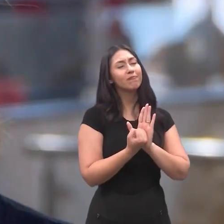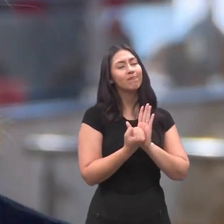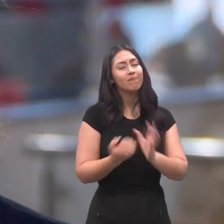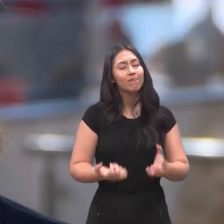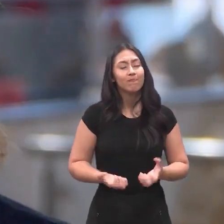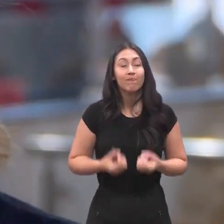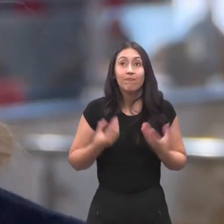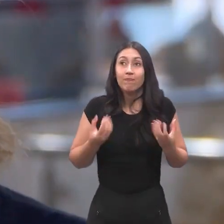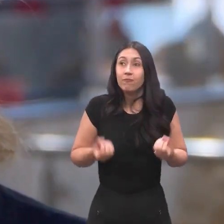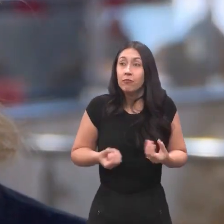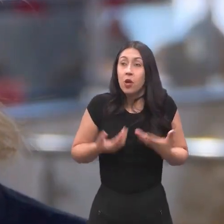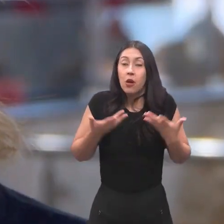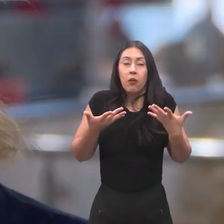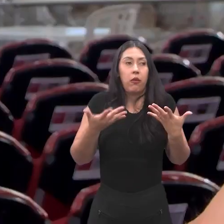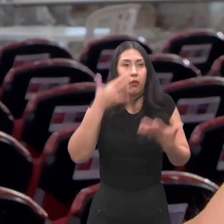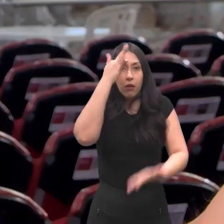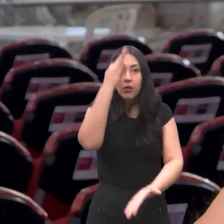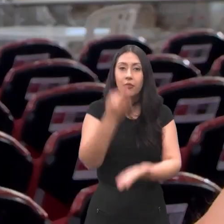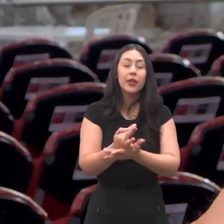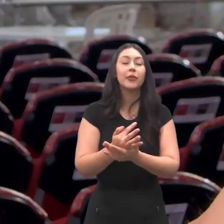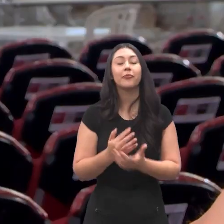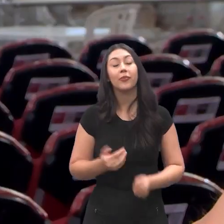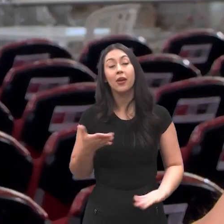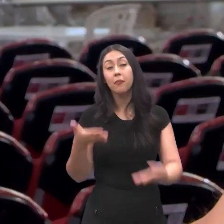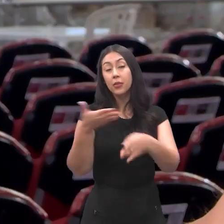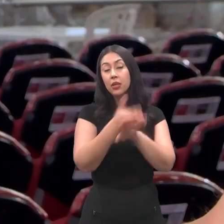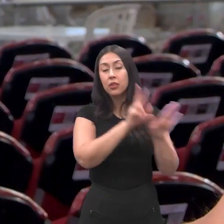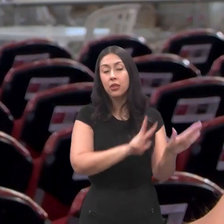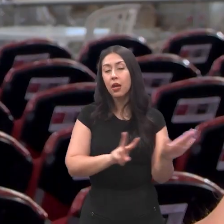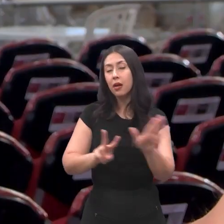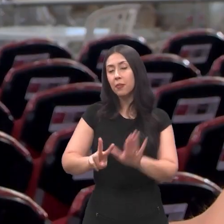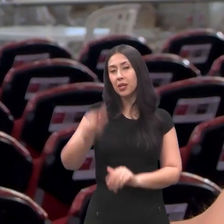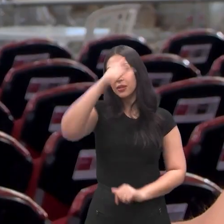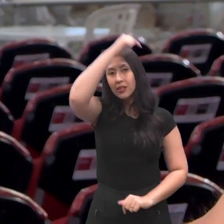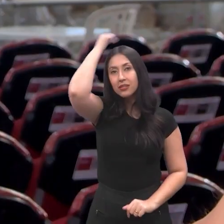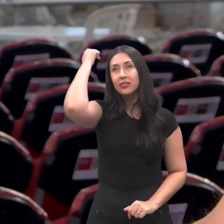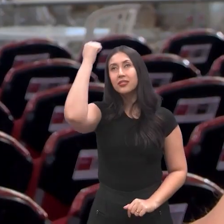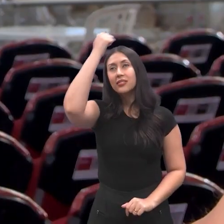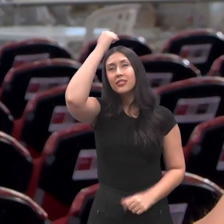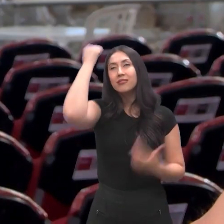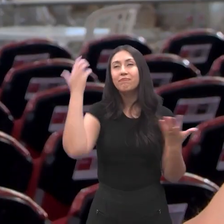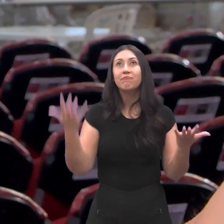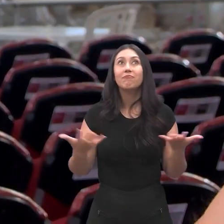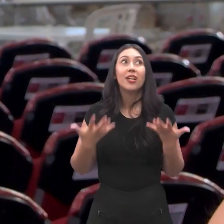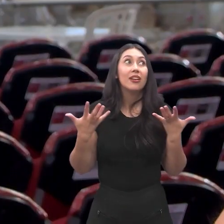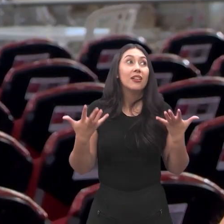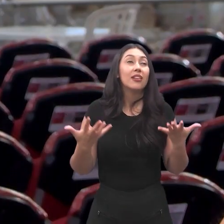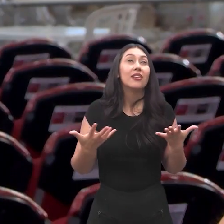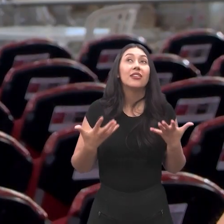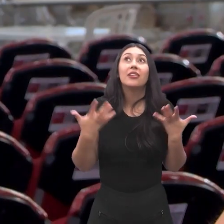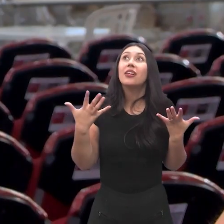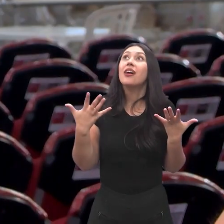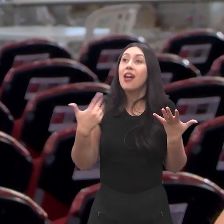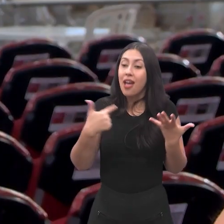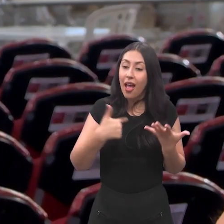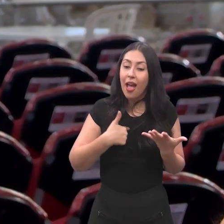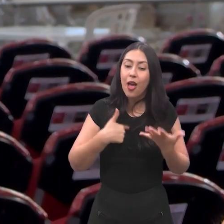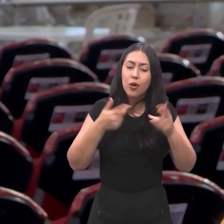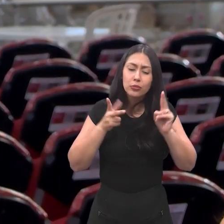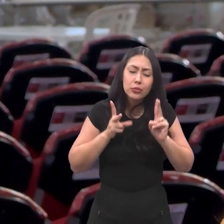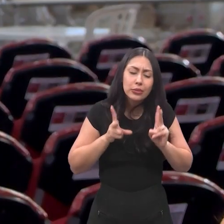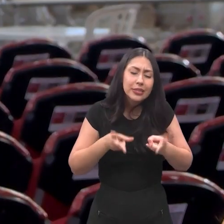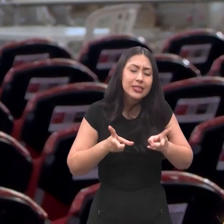marcante de renovação de fé. Participar da Semana Santa, para mim, é uma alegria assim, sem medida, que eu venho